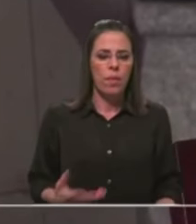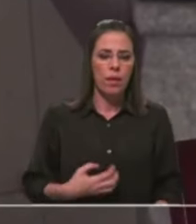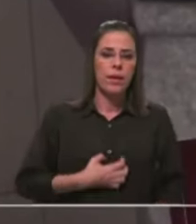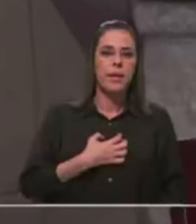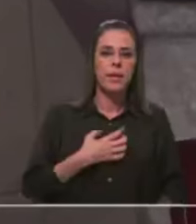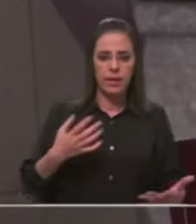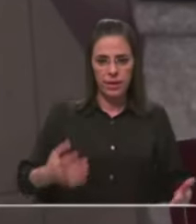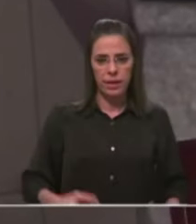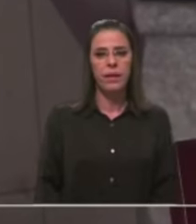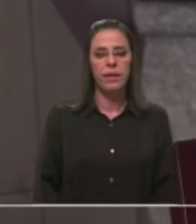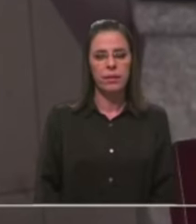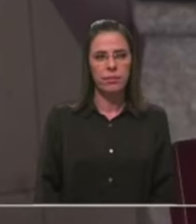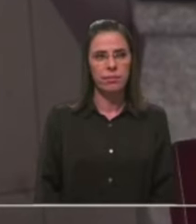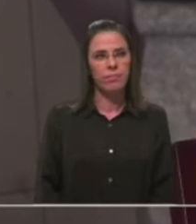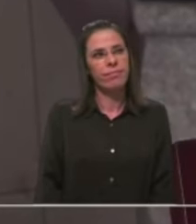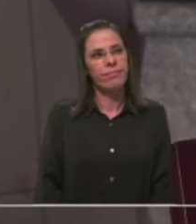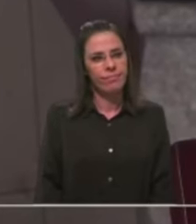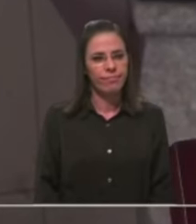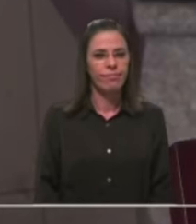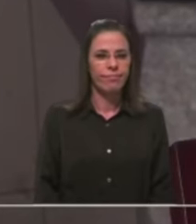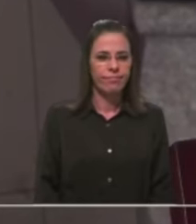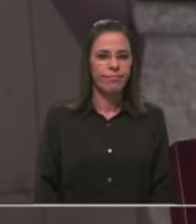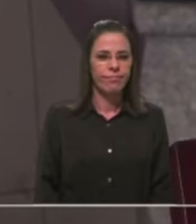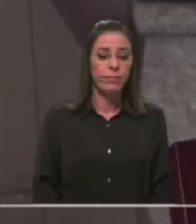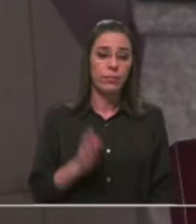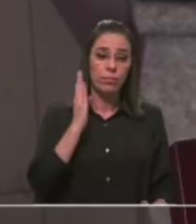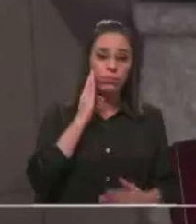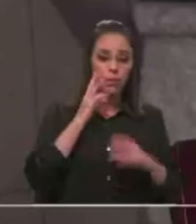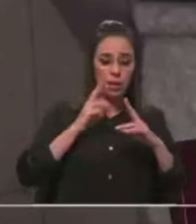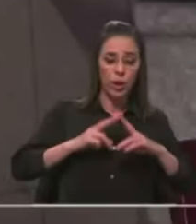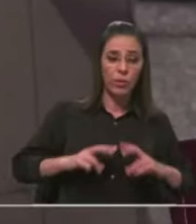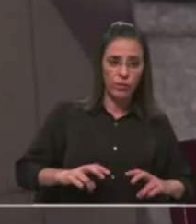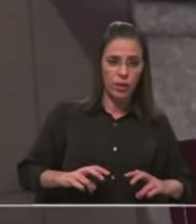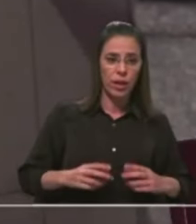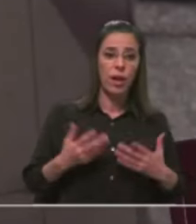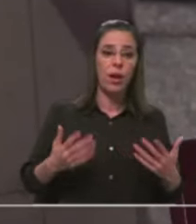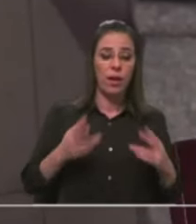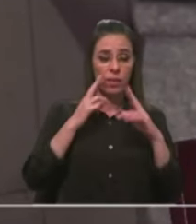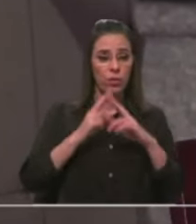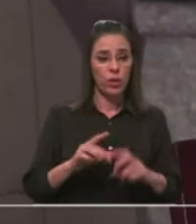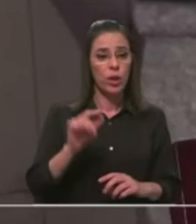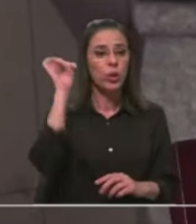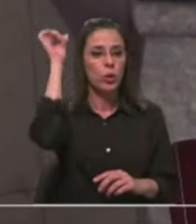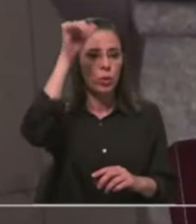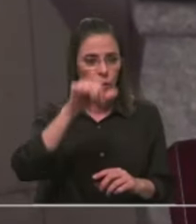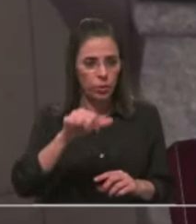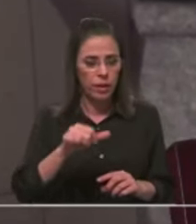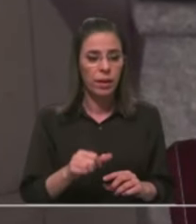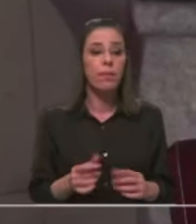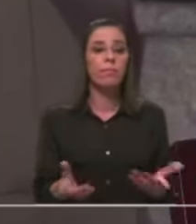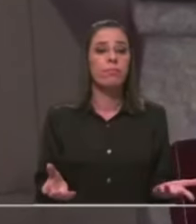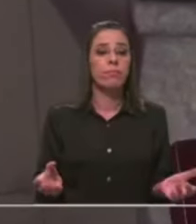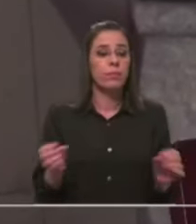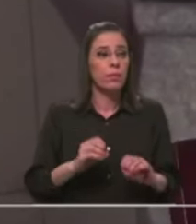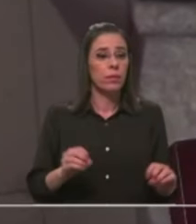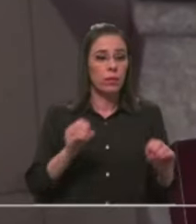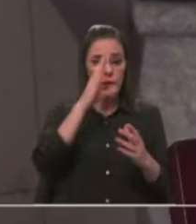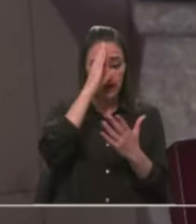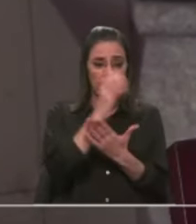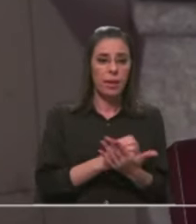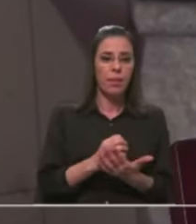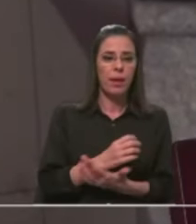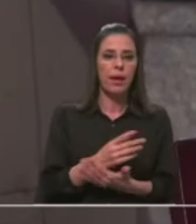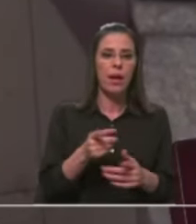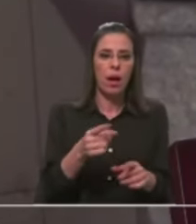se sente sabendo que há que está a decorrer a investigação da da sua sobrinha que nada se sabe e